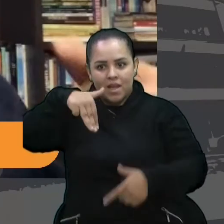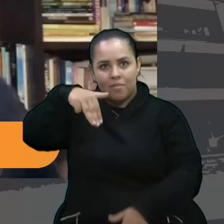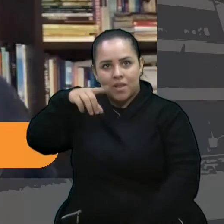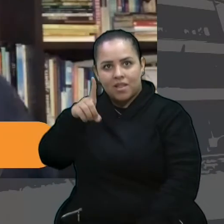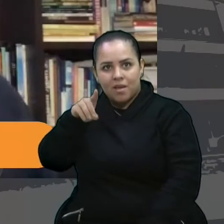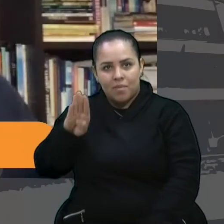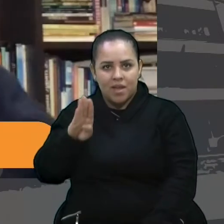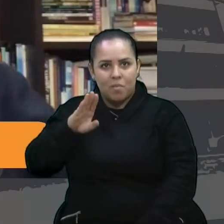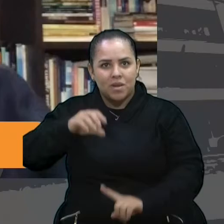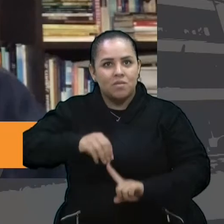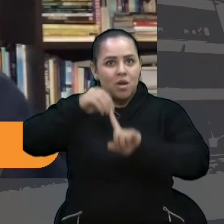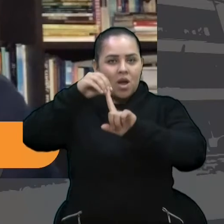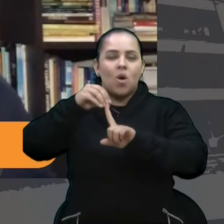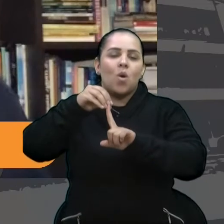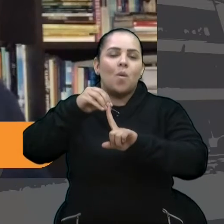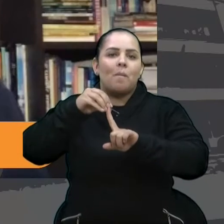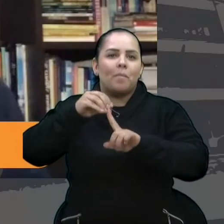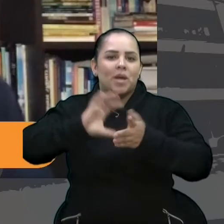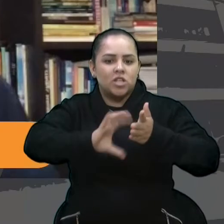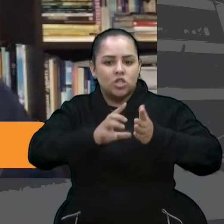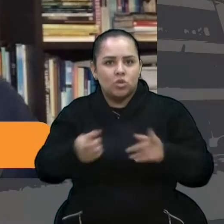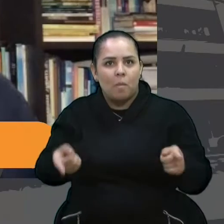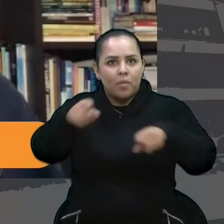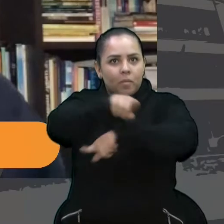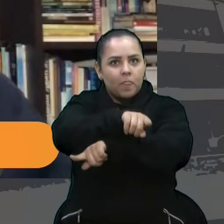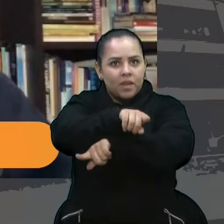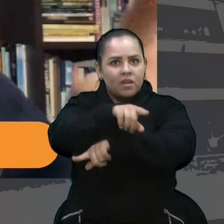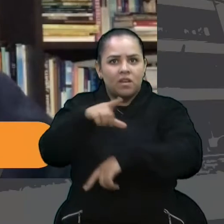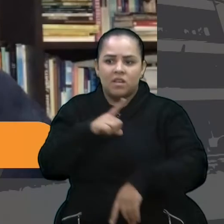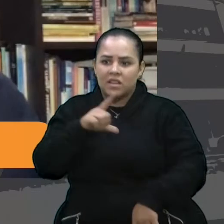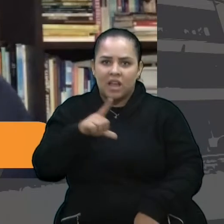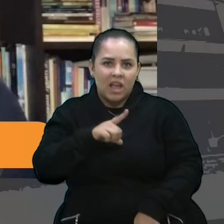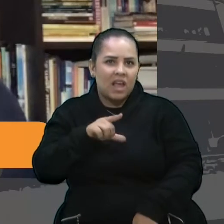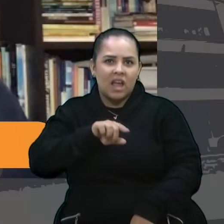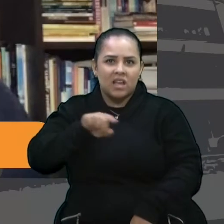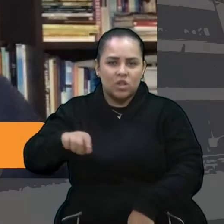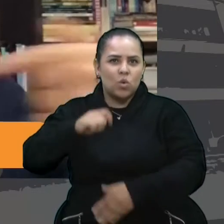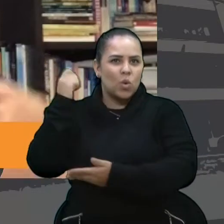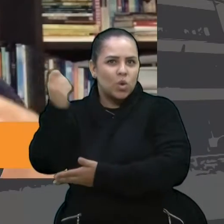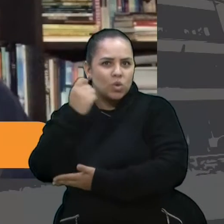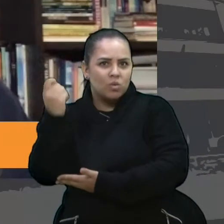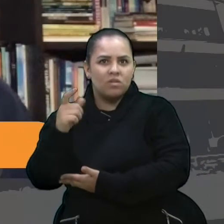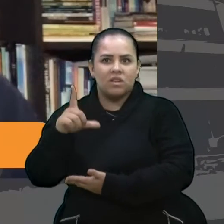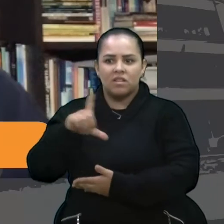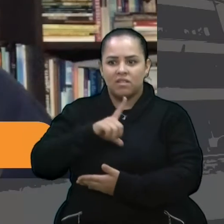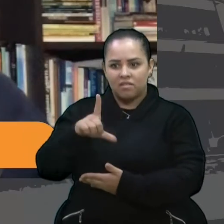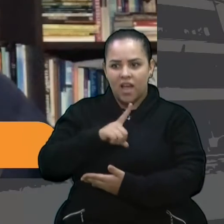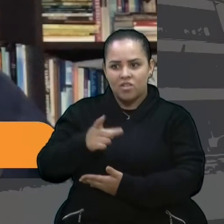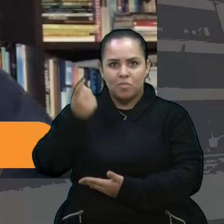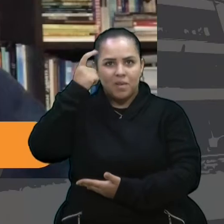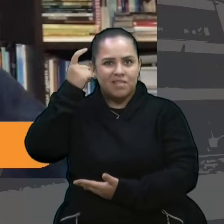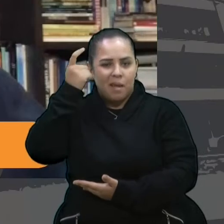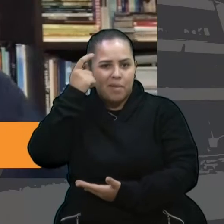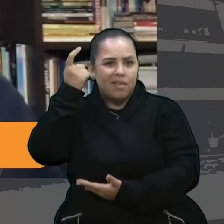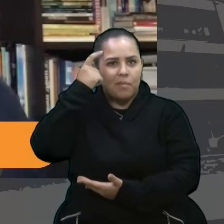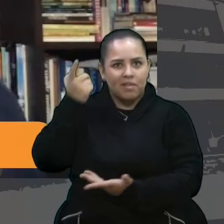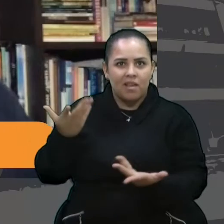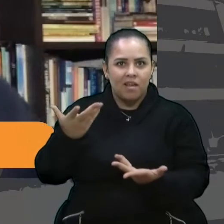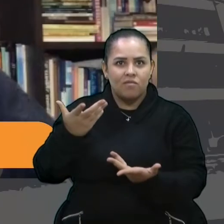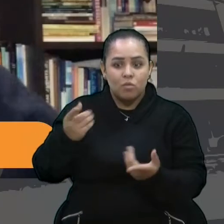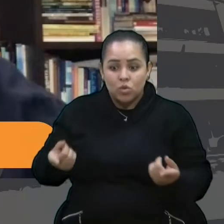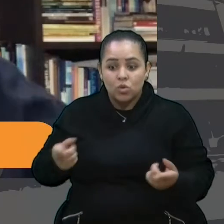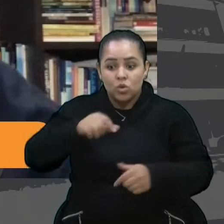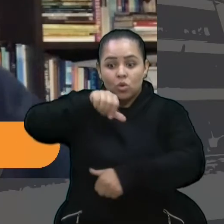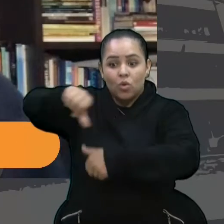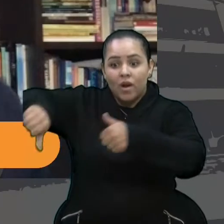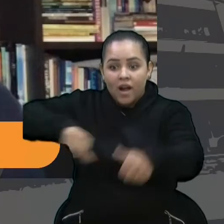O Alceu Colares desafiou Figueiredo. Esse gauchão que tem a mania de dizer o que pensa, eu também tenho, e eu quero ver, vamos trocar nossas verdades.